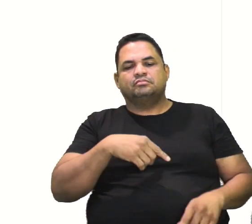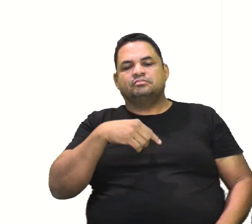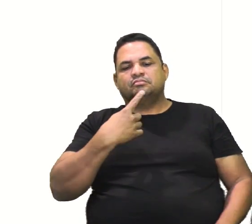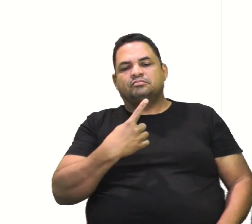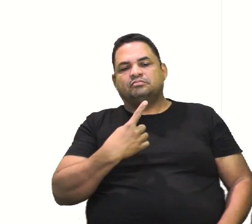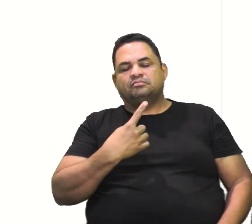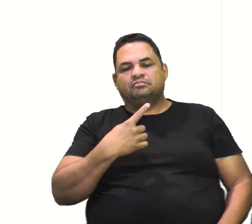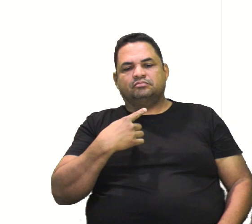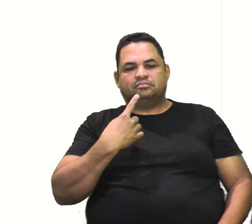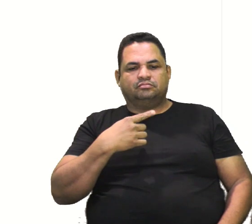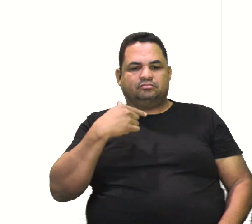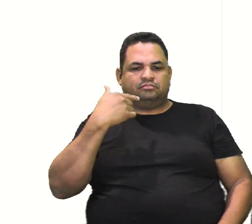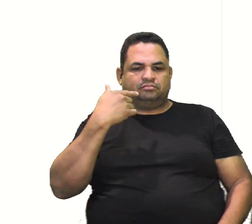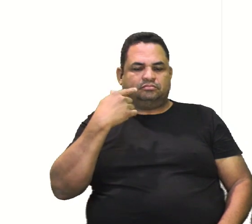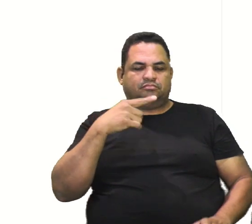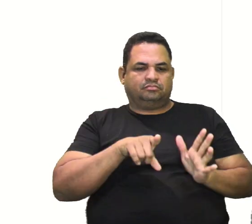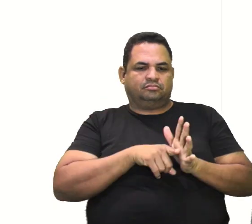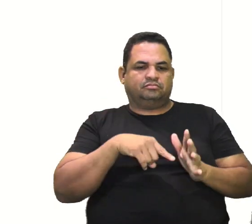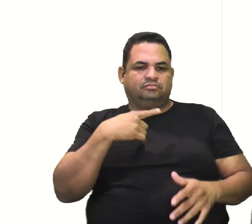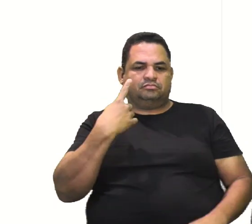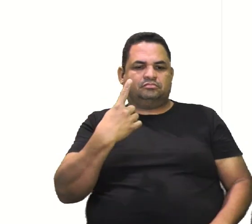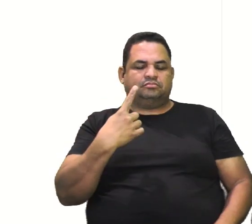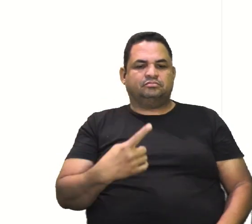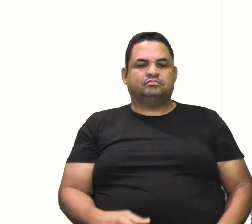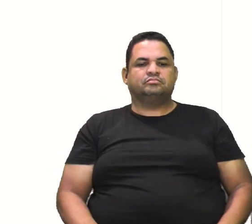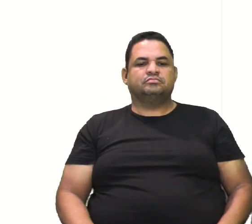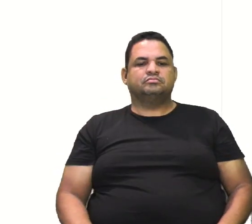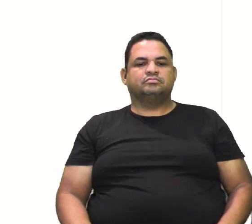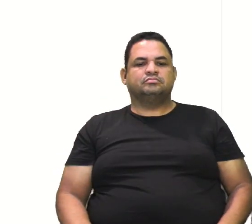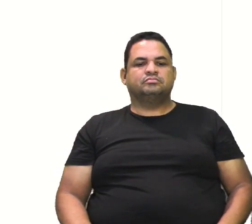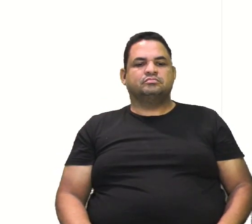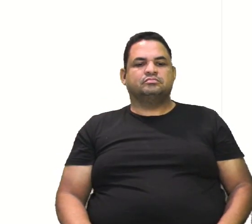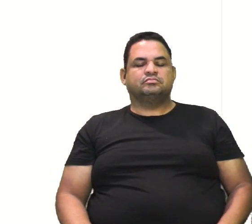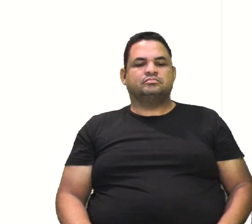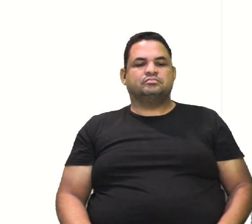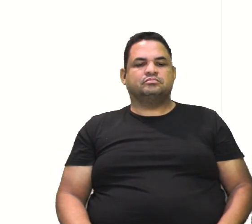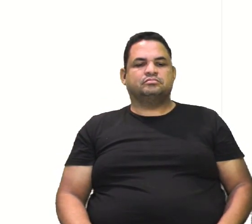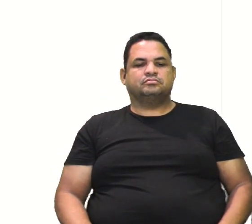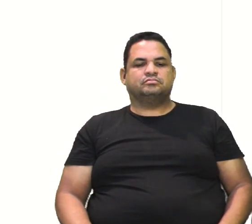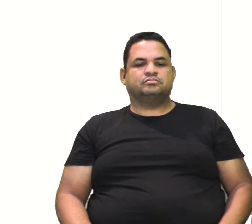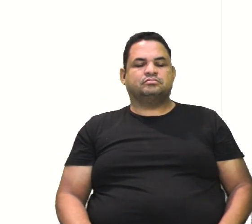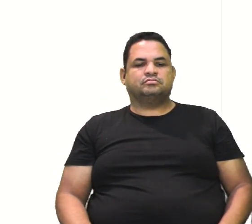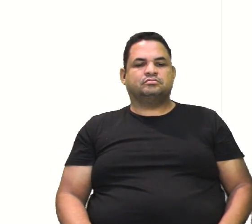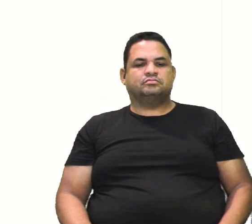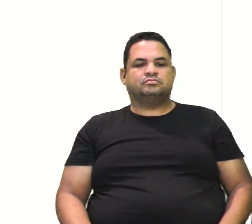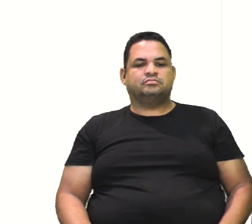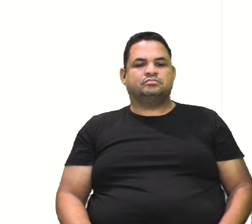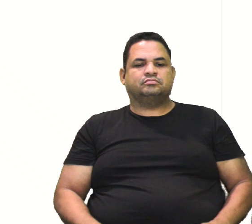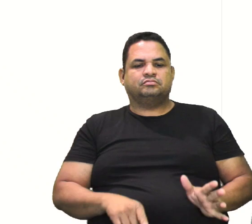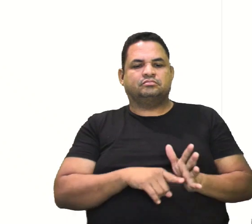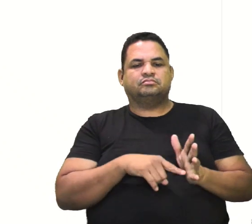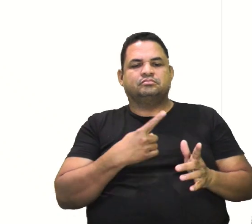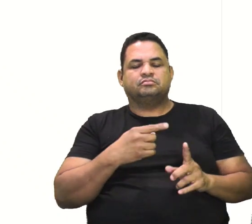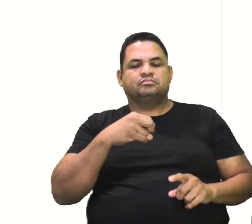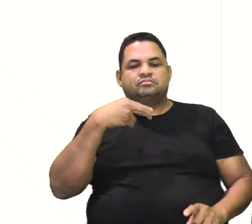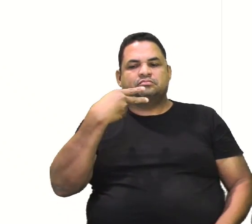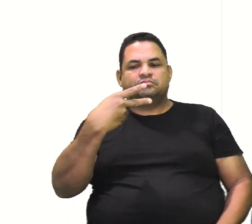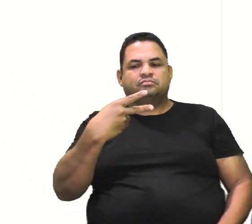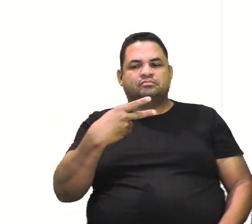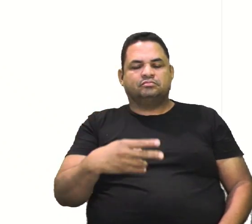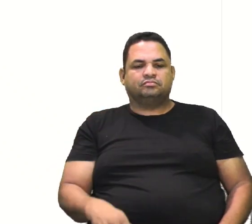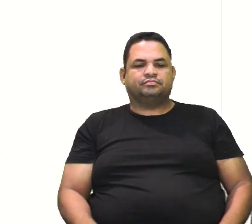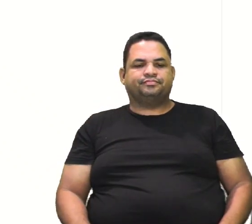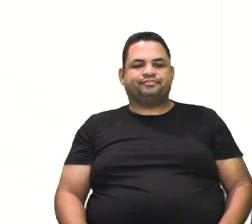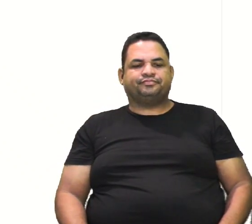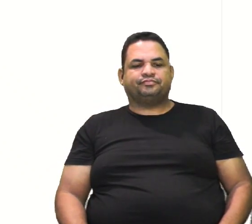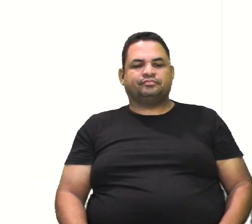quadrado. Menos 1. Menos 1. Peraí, deixa eu arrumar direitinho. Menos 1 ao quadrado, né? Vamos